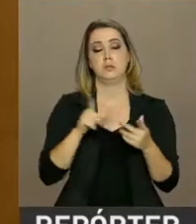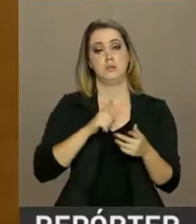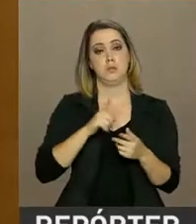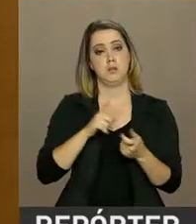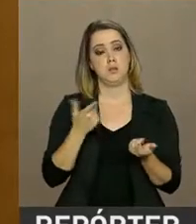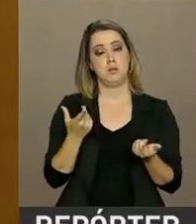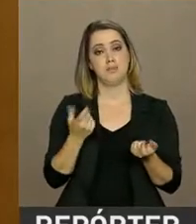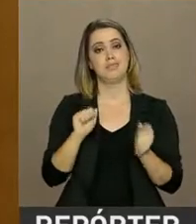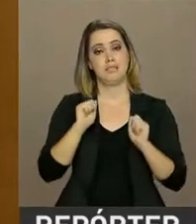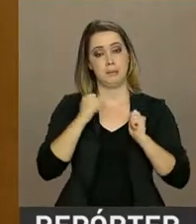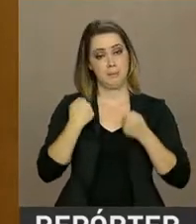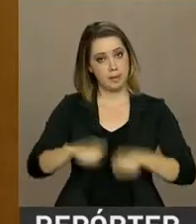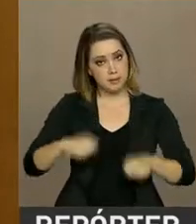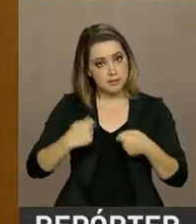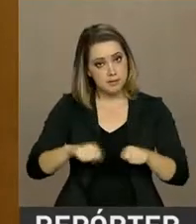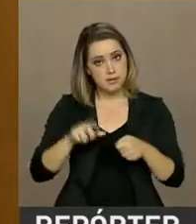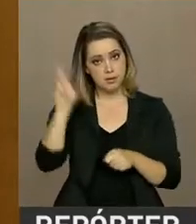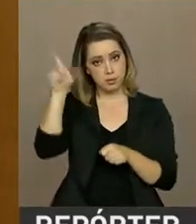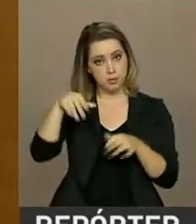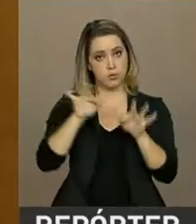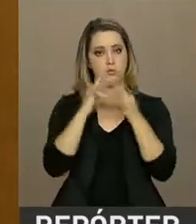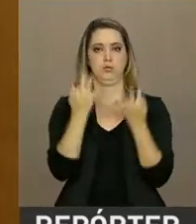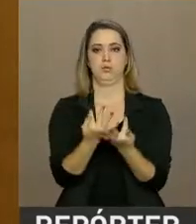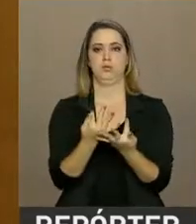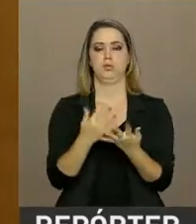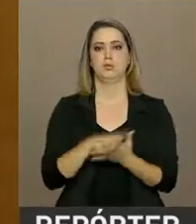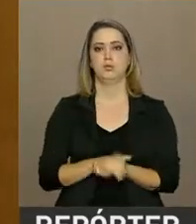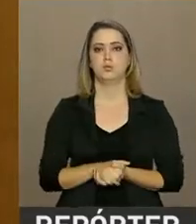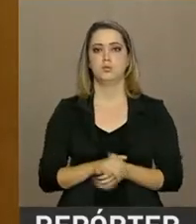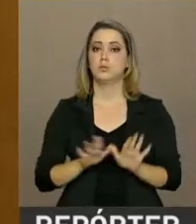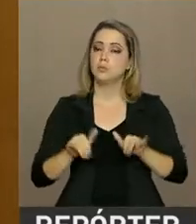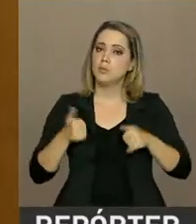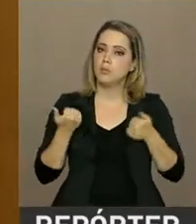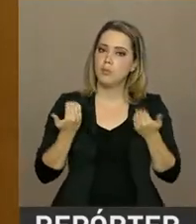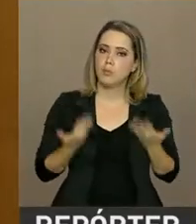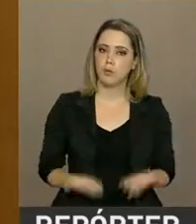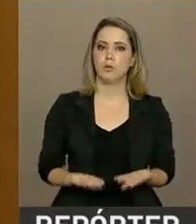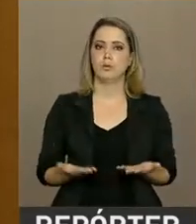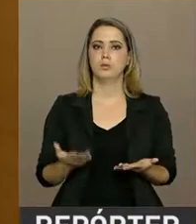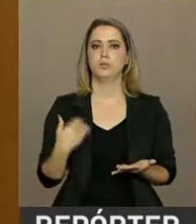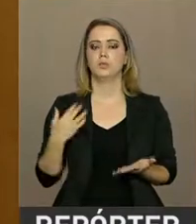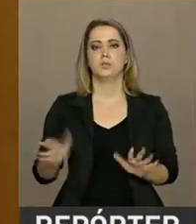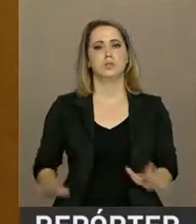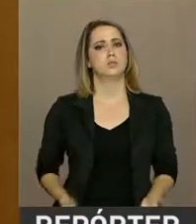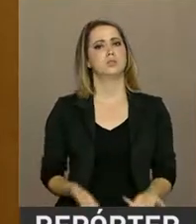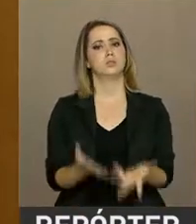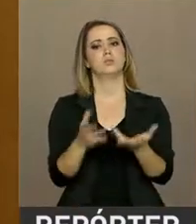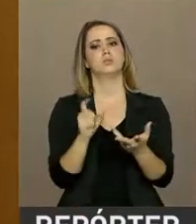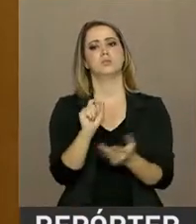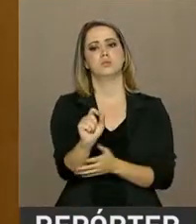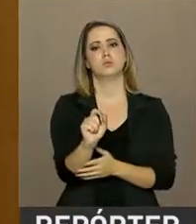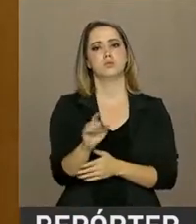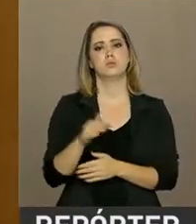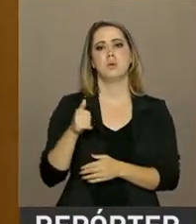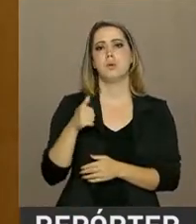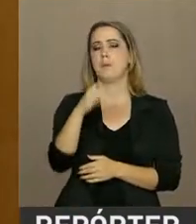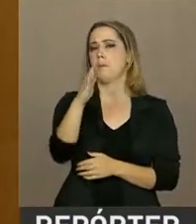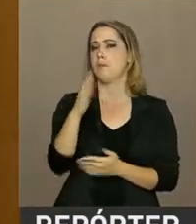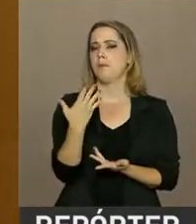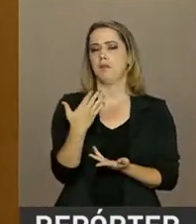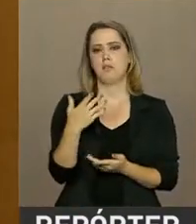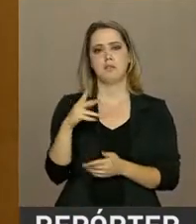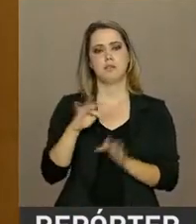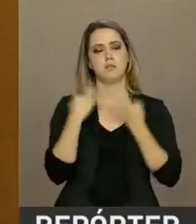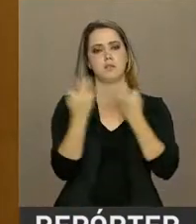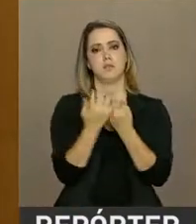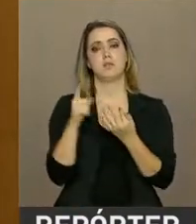em famílias com perfil Bolsa. Então, fomentar para que, né, mais famílias